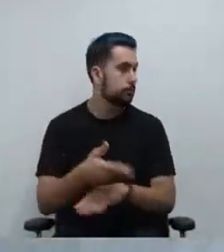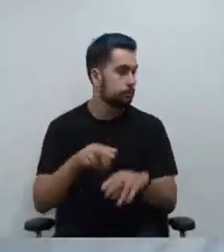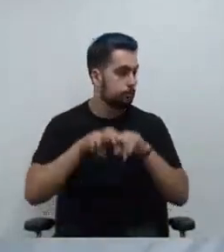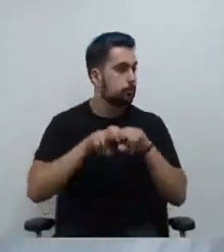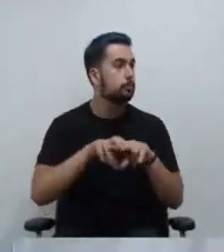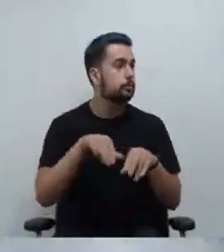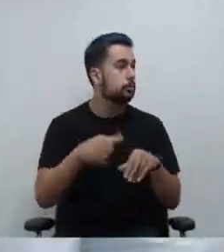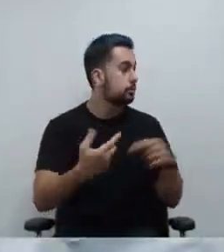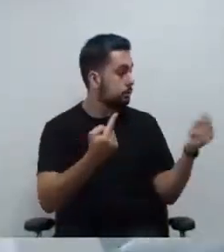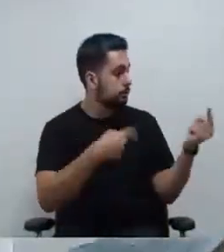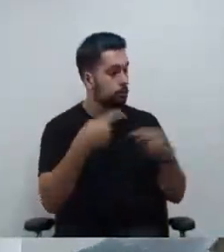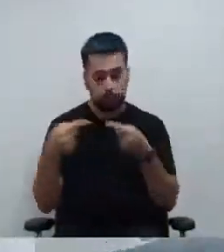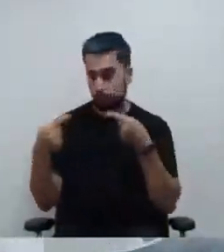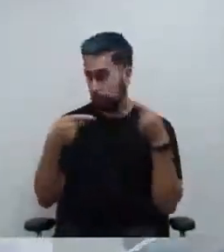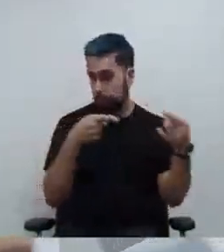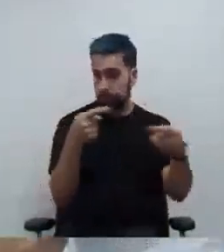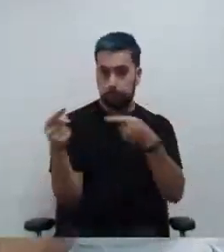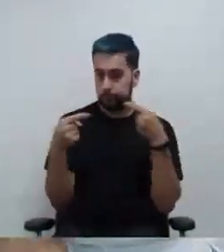Em discussão,